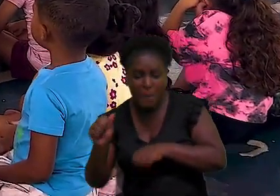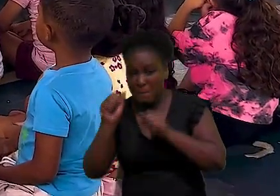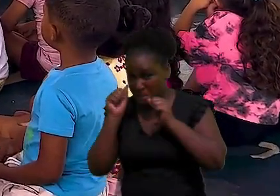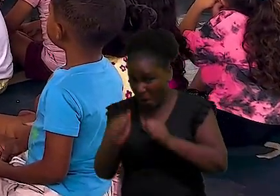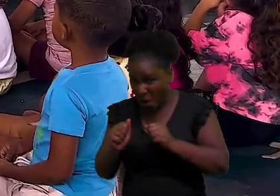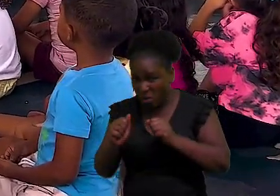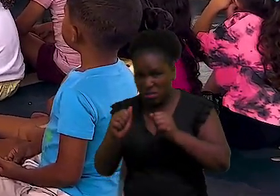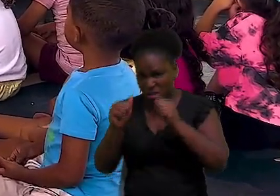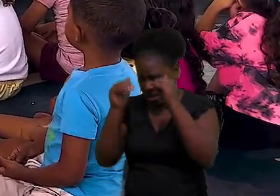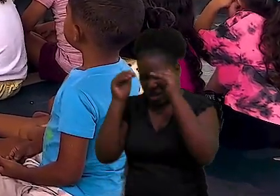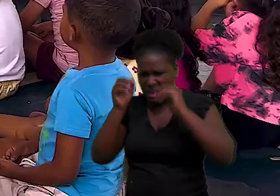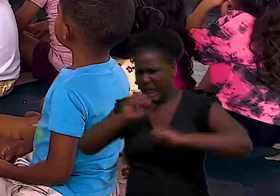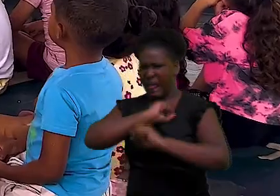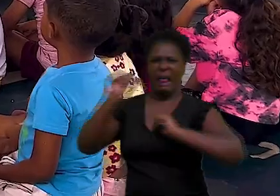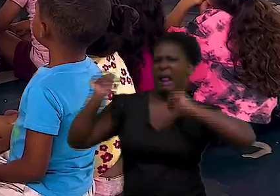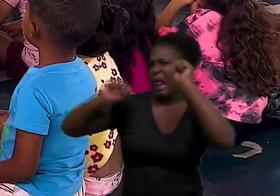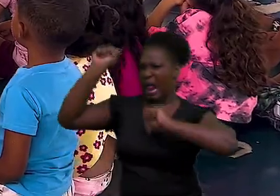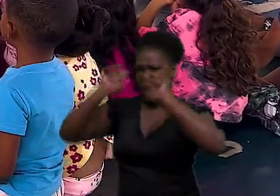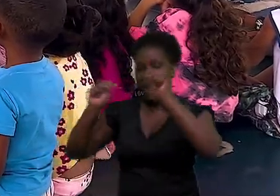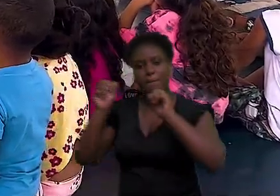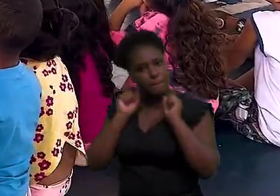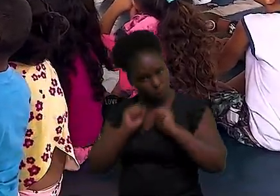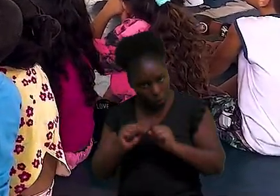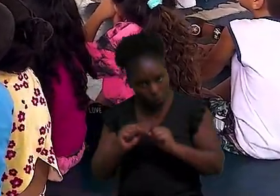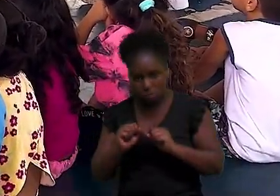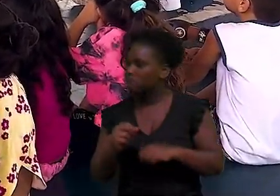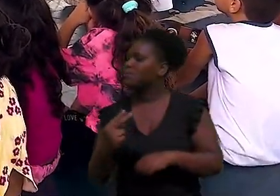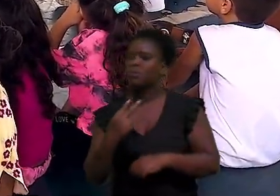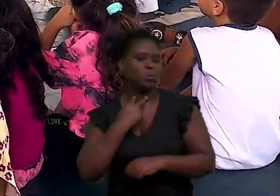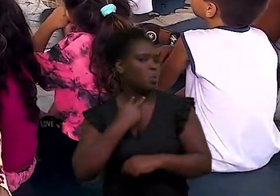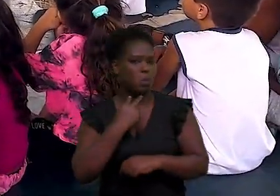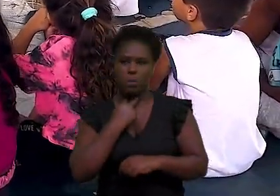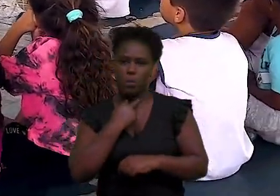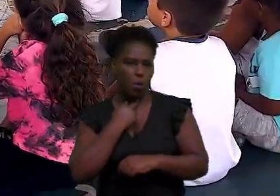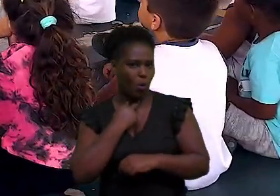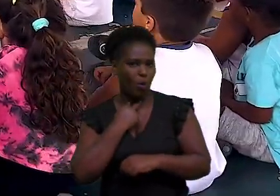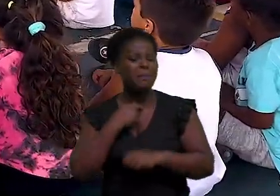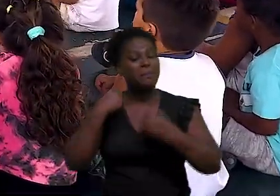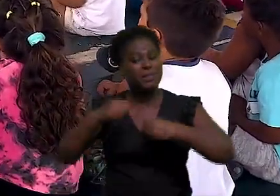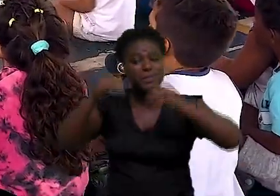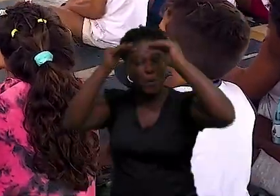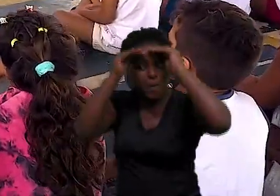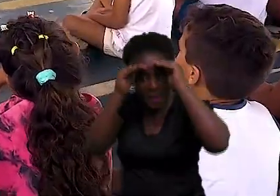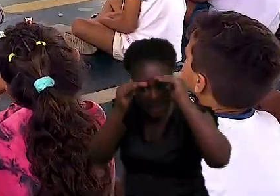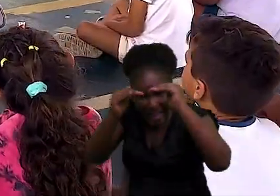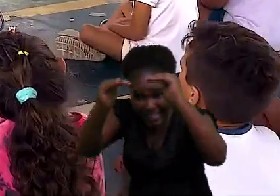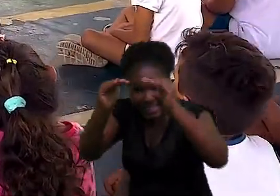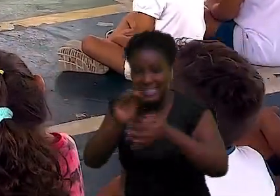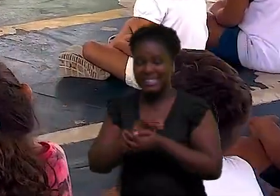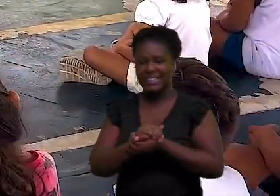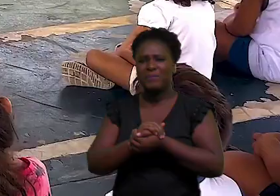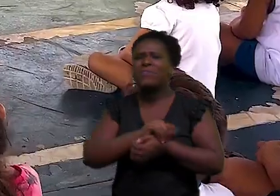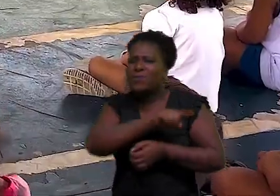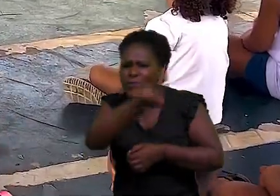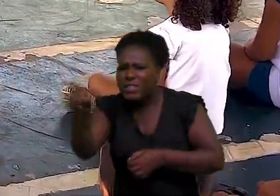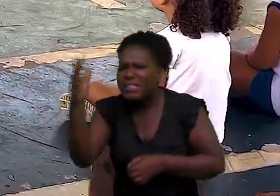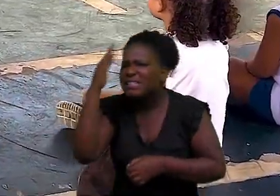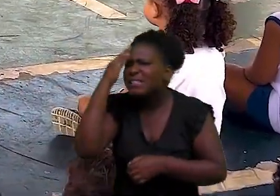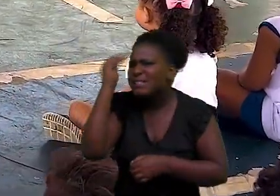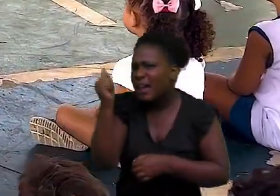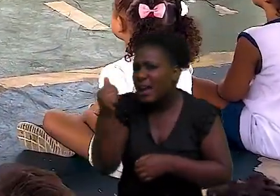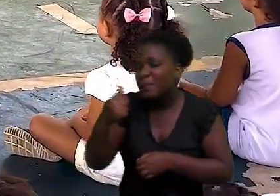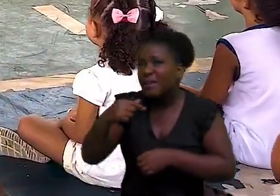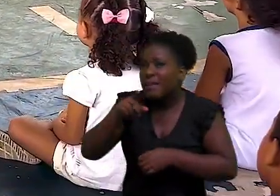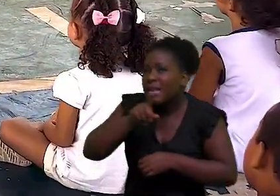na sala da mesa tem um relógio, tem uma câmerazinha lá, que eu fico vendo tudo que vocês fazem lá